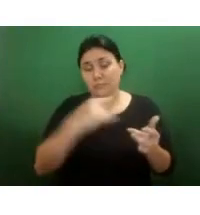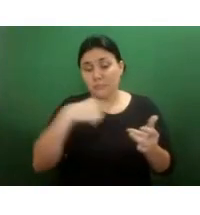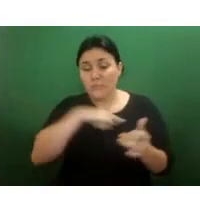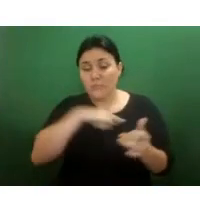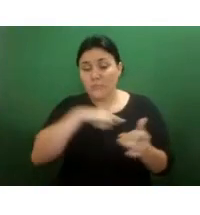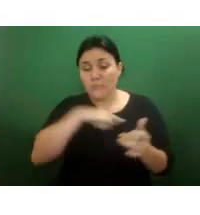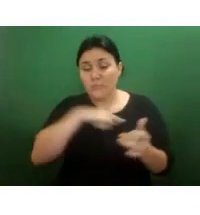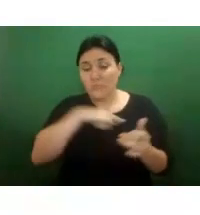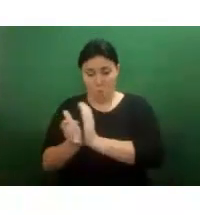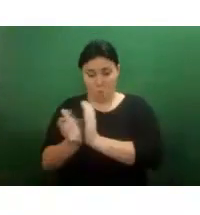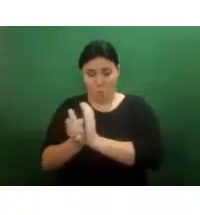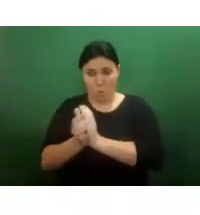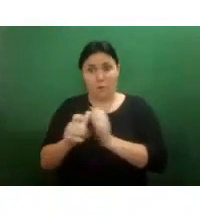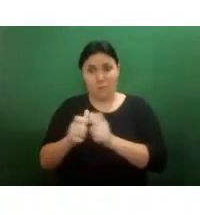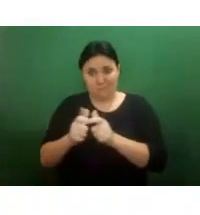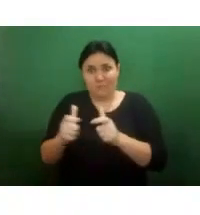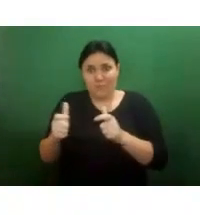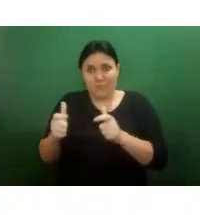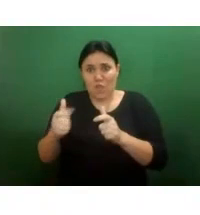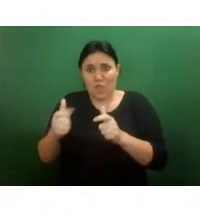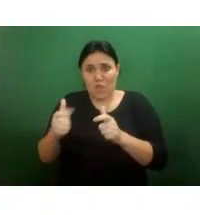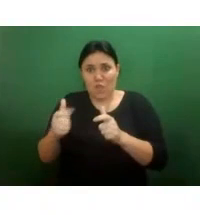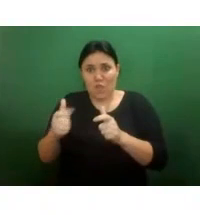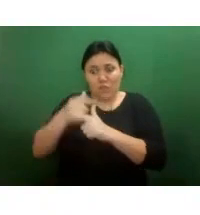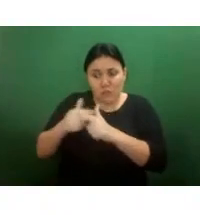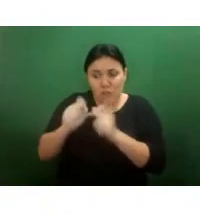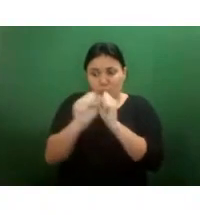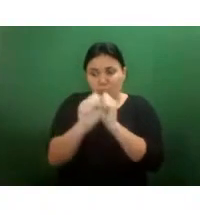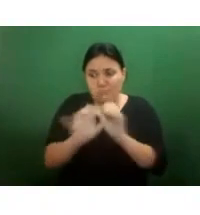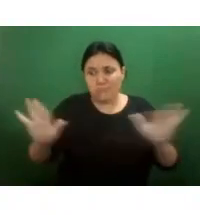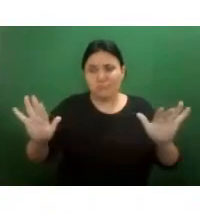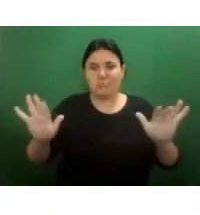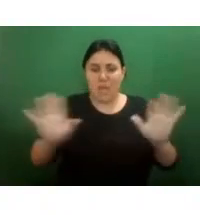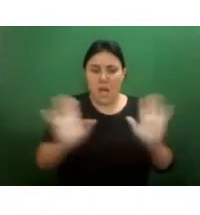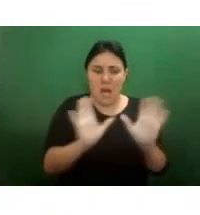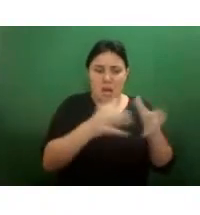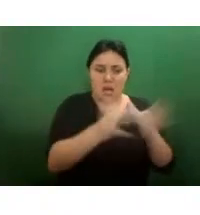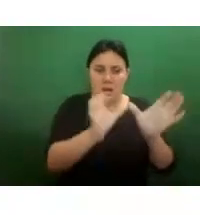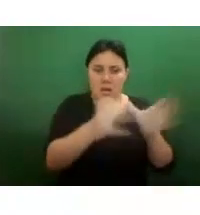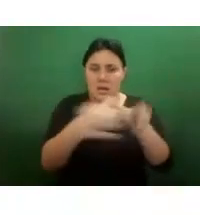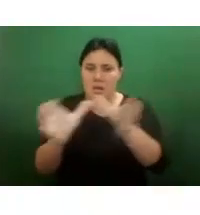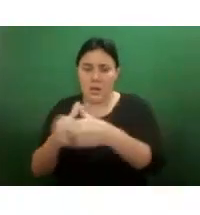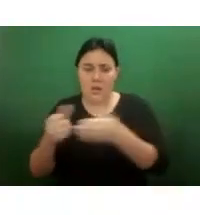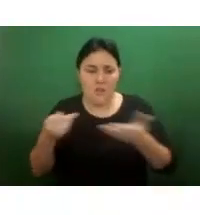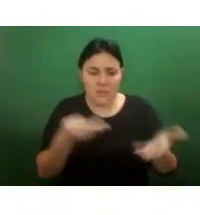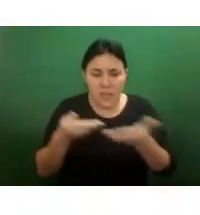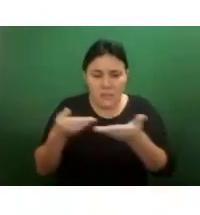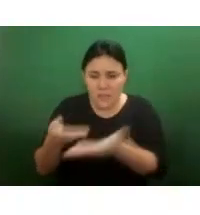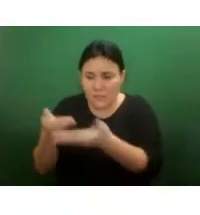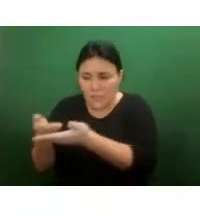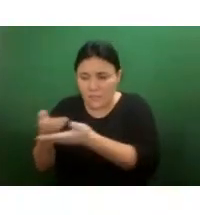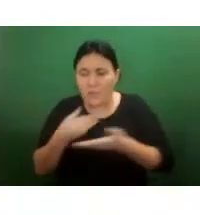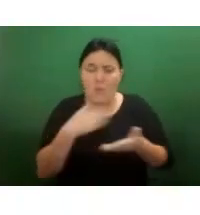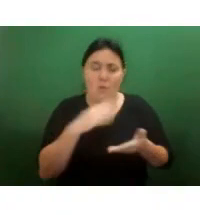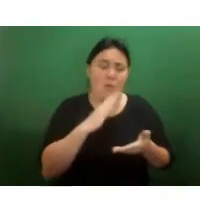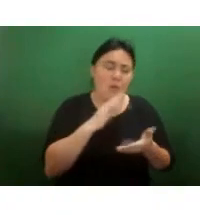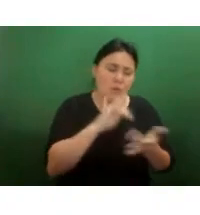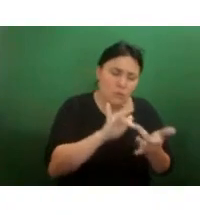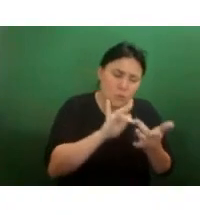equipe grande, nós nos dividimos para fazer isso. E devo enfatizar também que